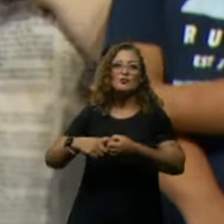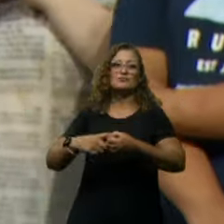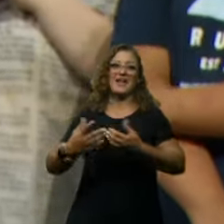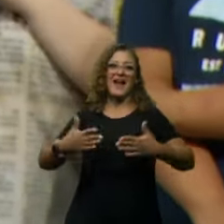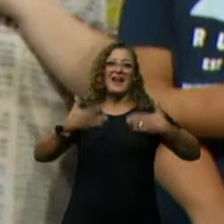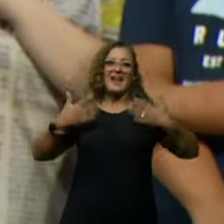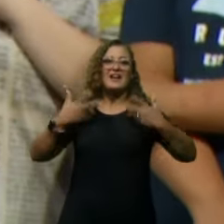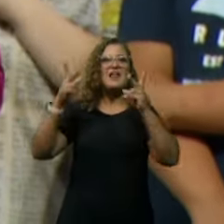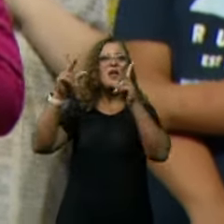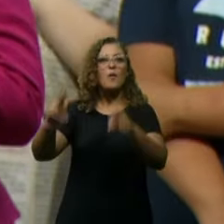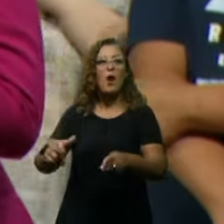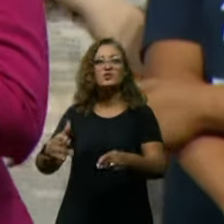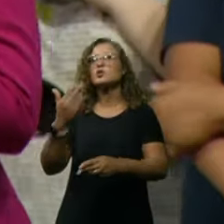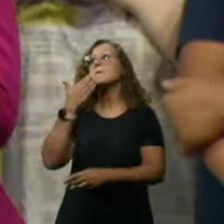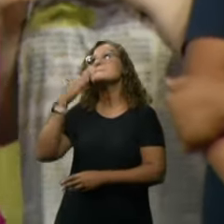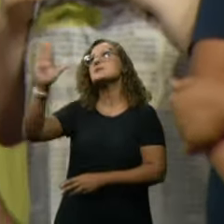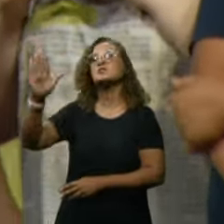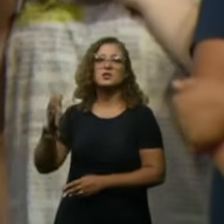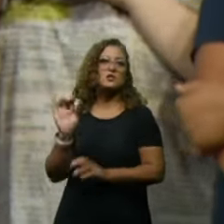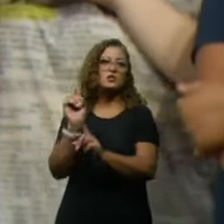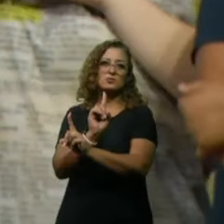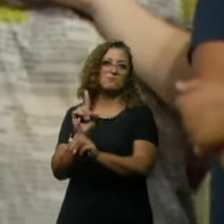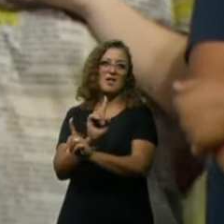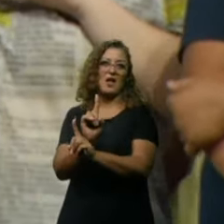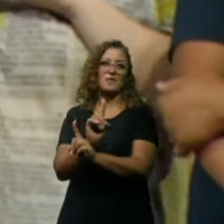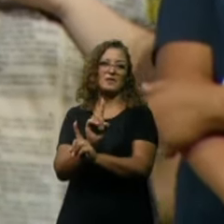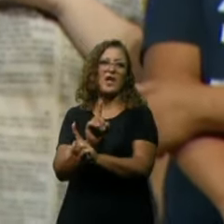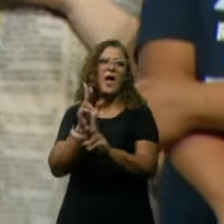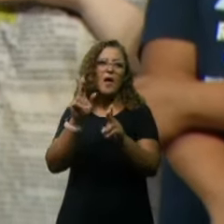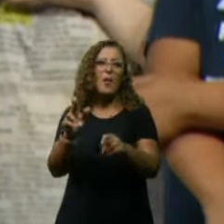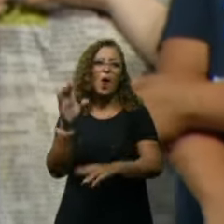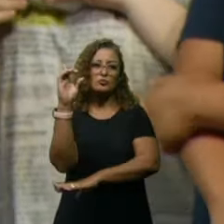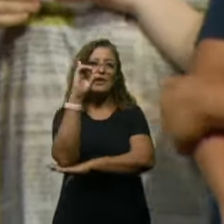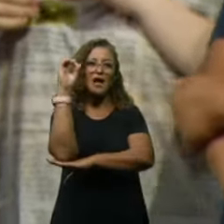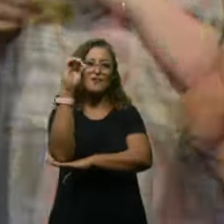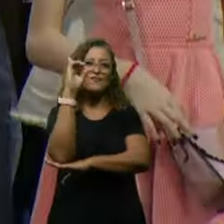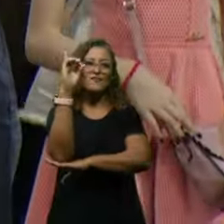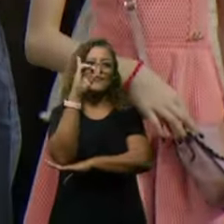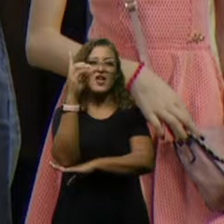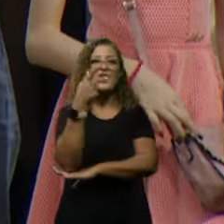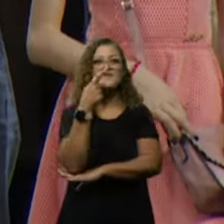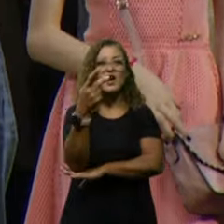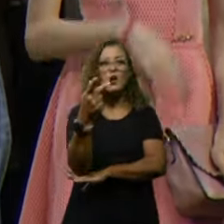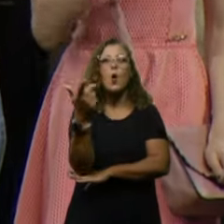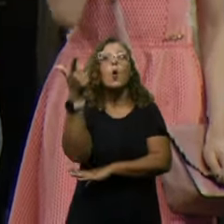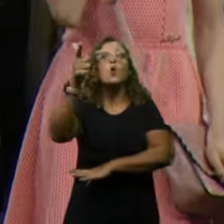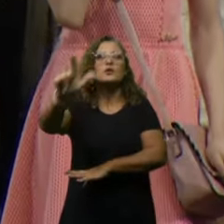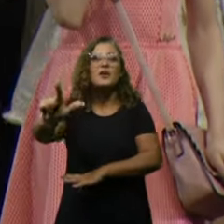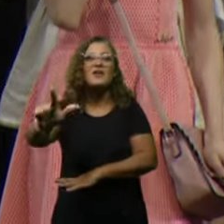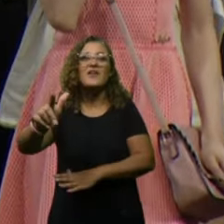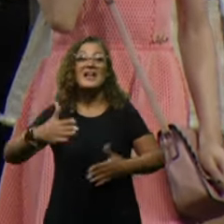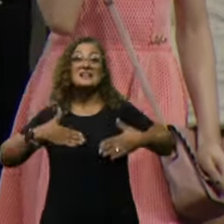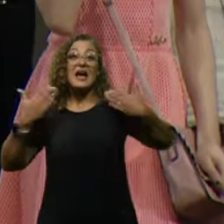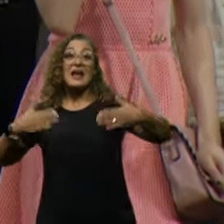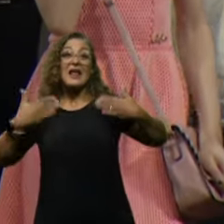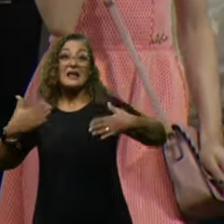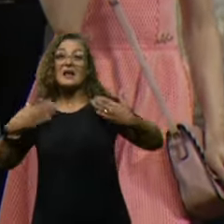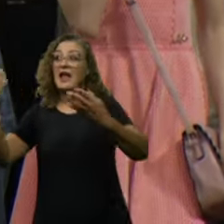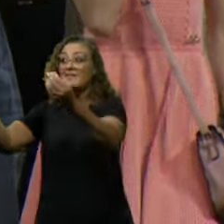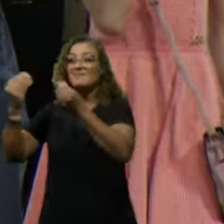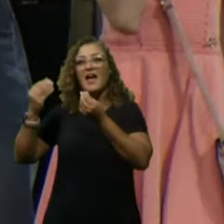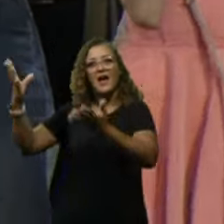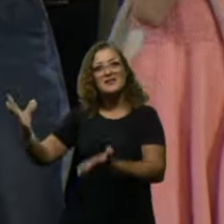vou te ficar aqui quando você diz como Davi torna a dar-me a alegria da Salvação O que você está dizendo é